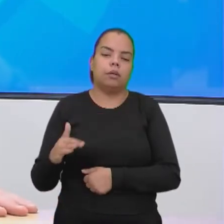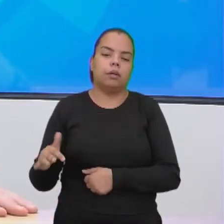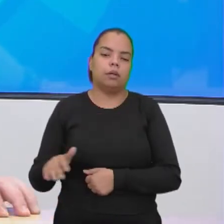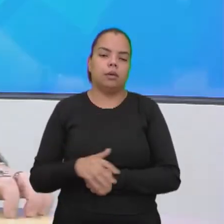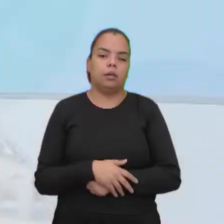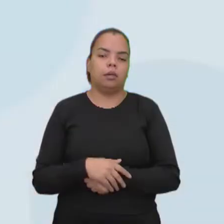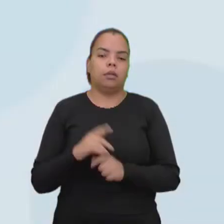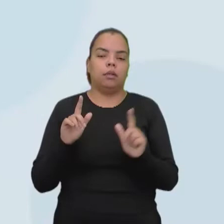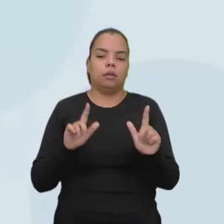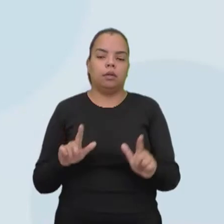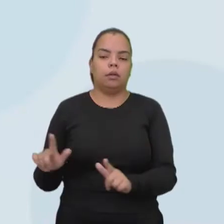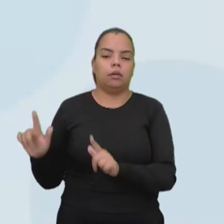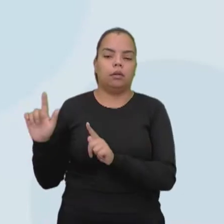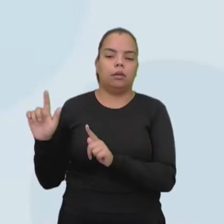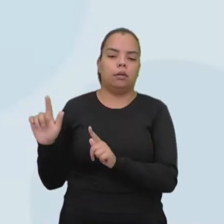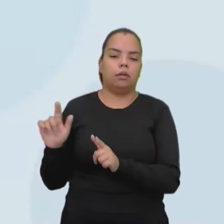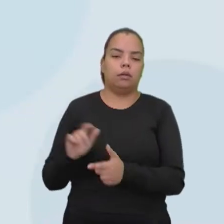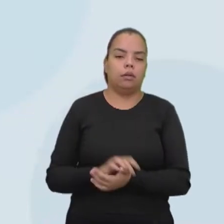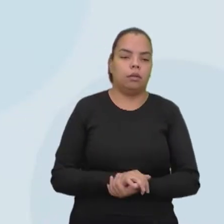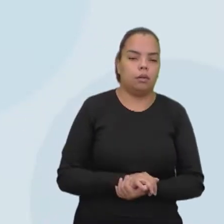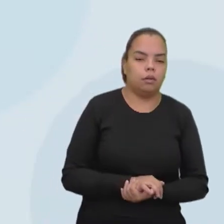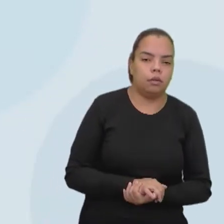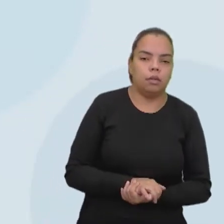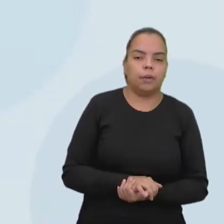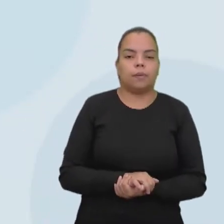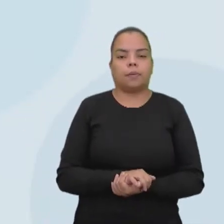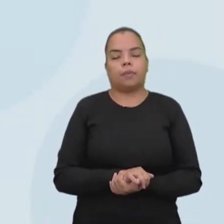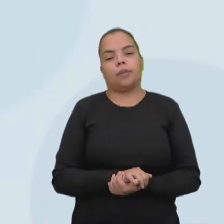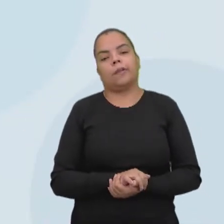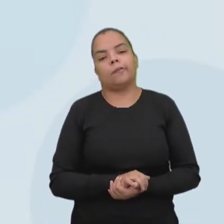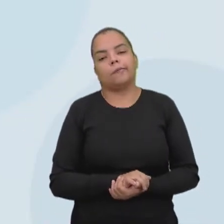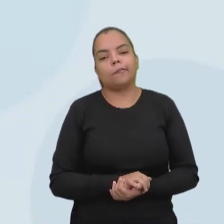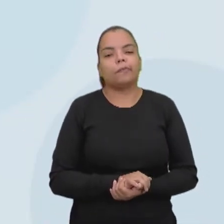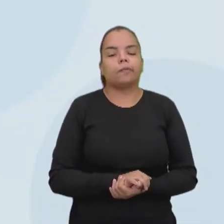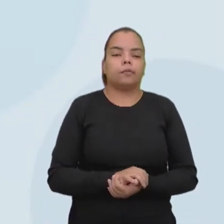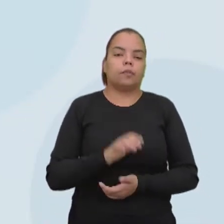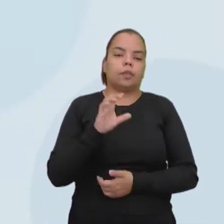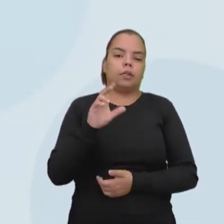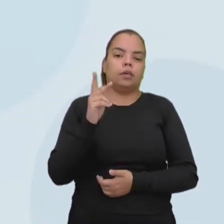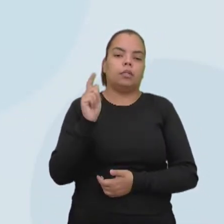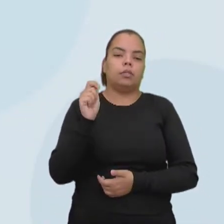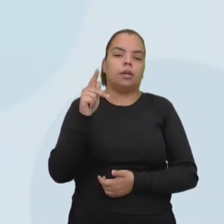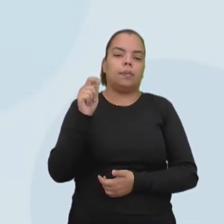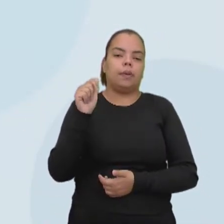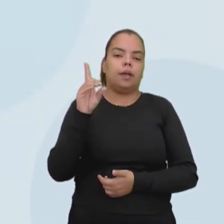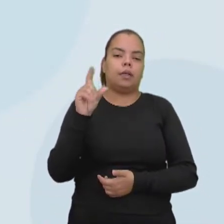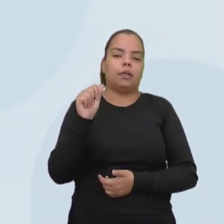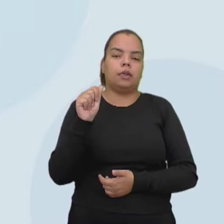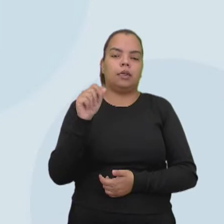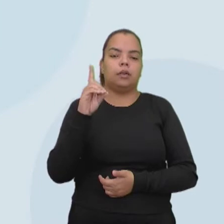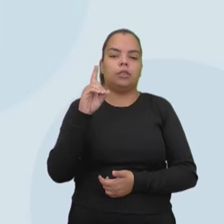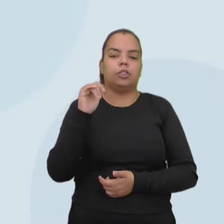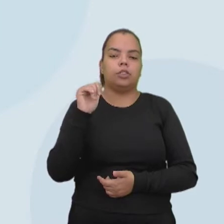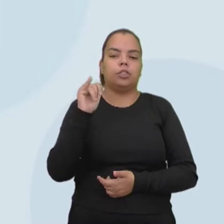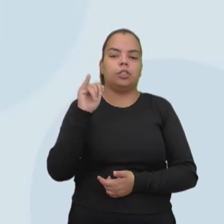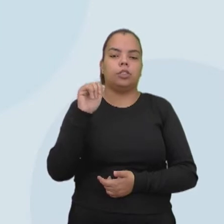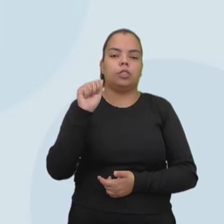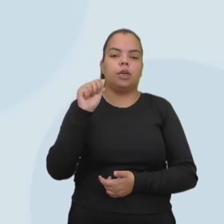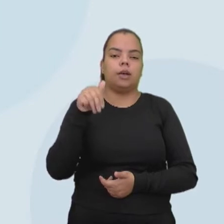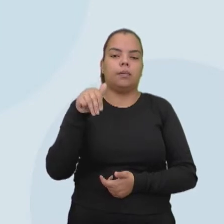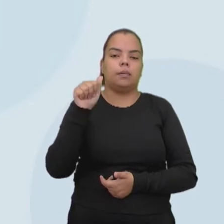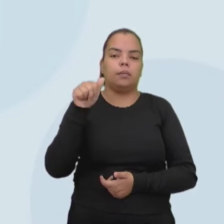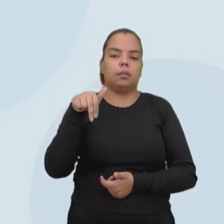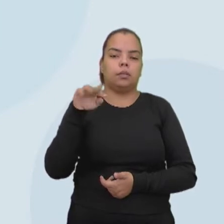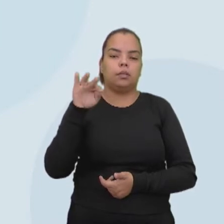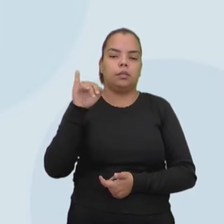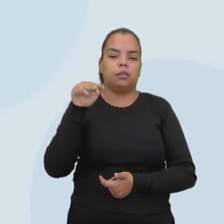próxima tela, que eu trouxe aí um exemplo para vocês, Chapada Diamantina aí, ó. Lembrando que essa chapada aí, há cerca